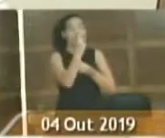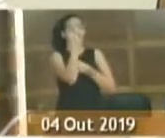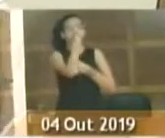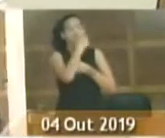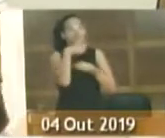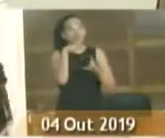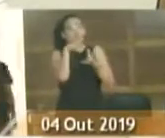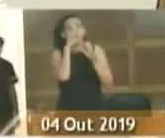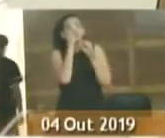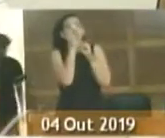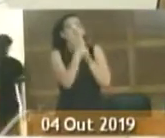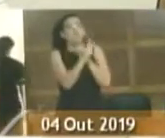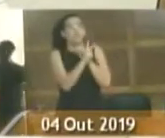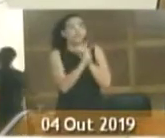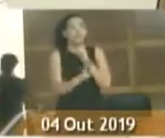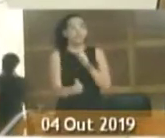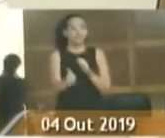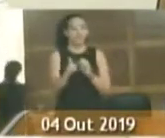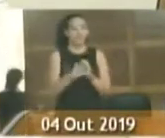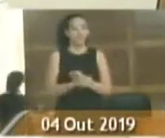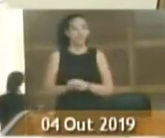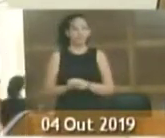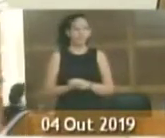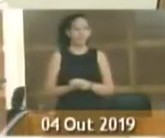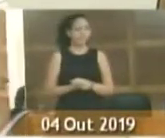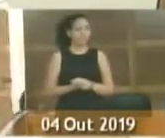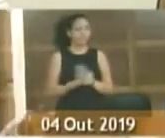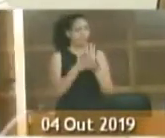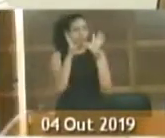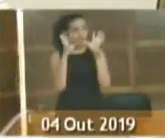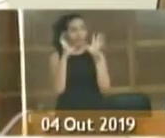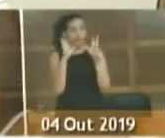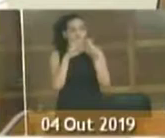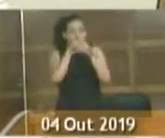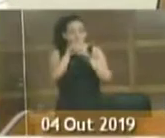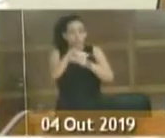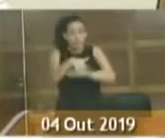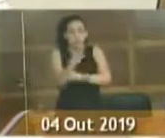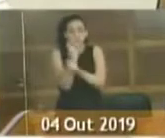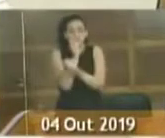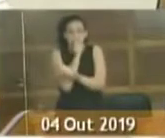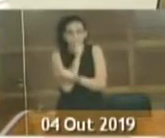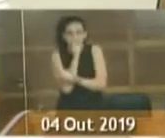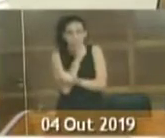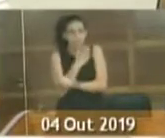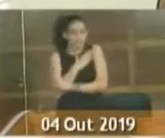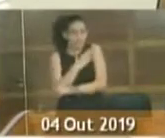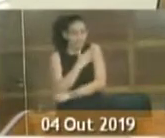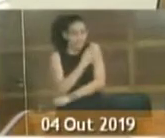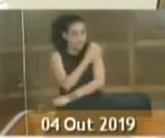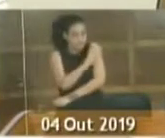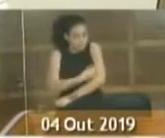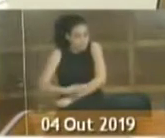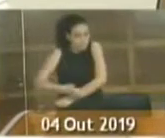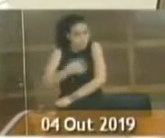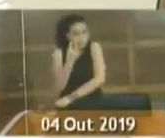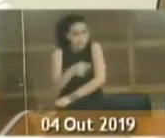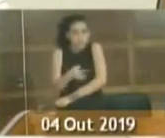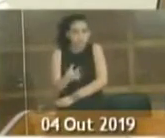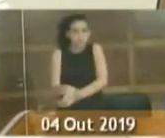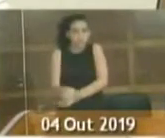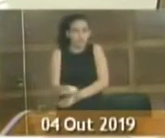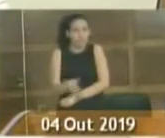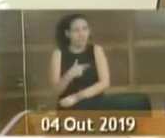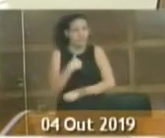cheiro eternamente. As noites são frias, os meus ossos doem.